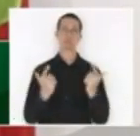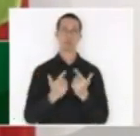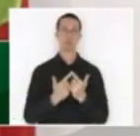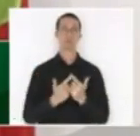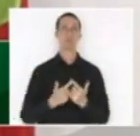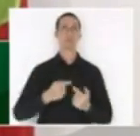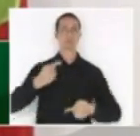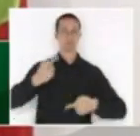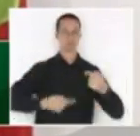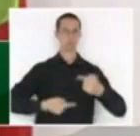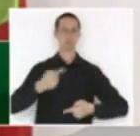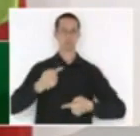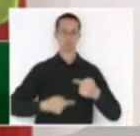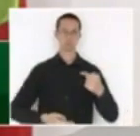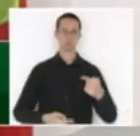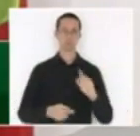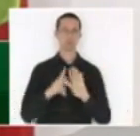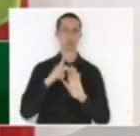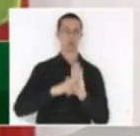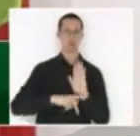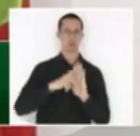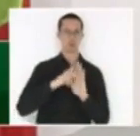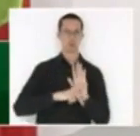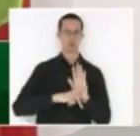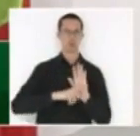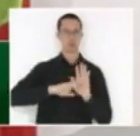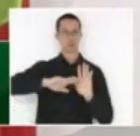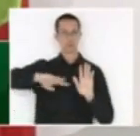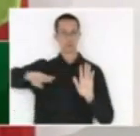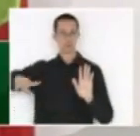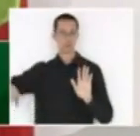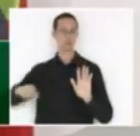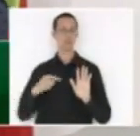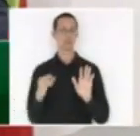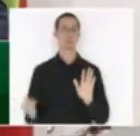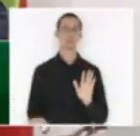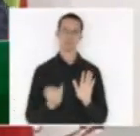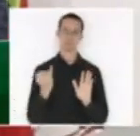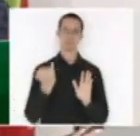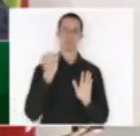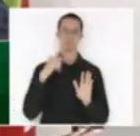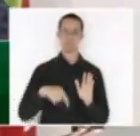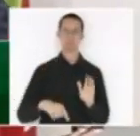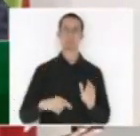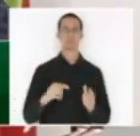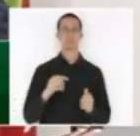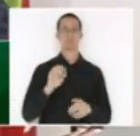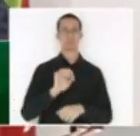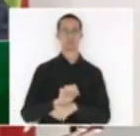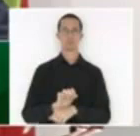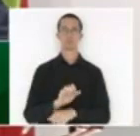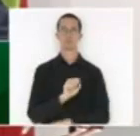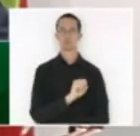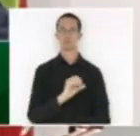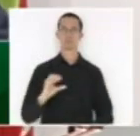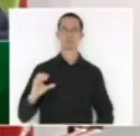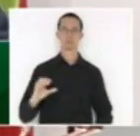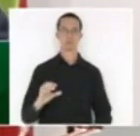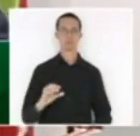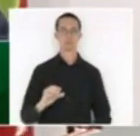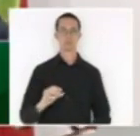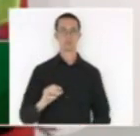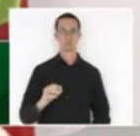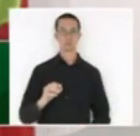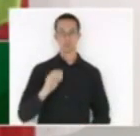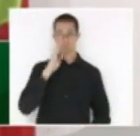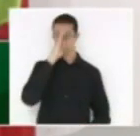debatido projetos importantes para nosso Estado de Santa Catarina, pensando principalmente numa